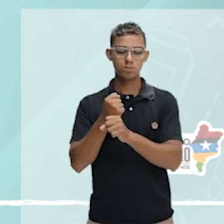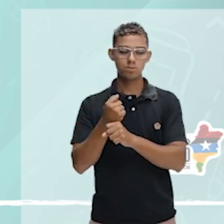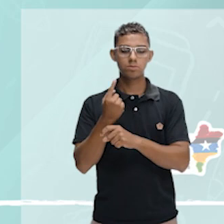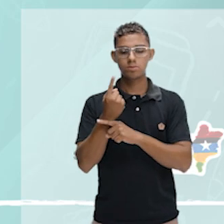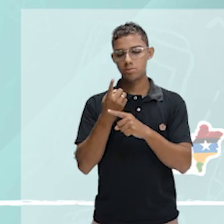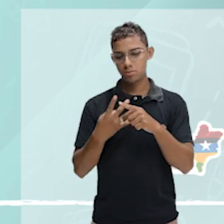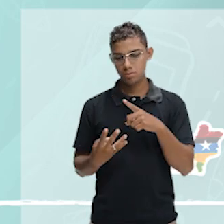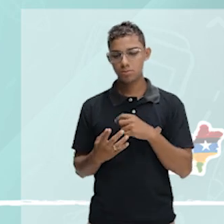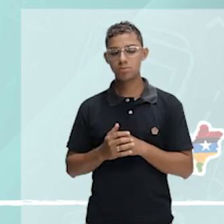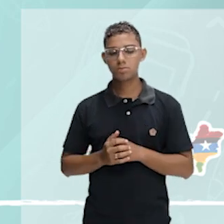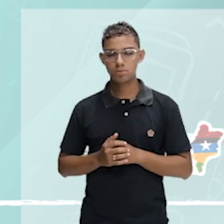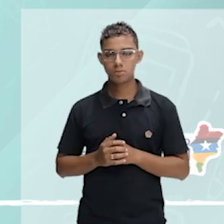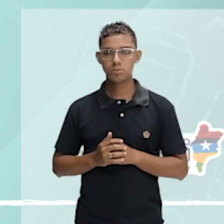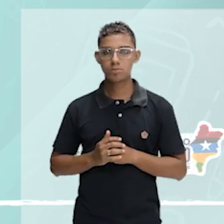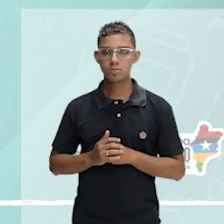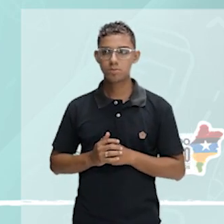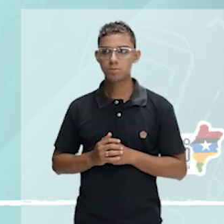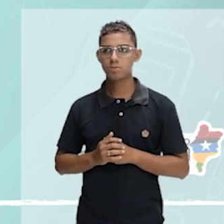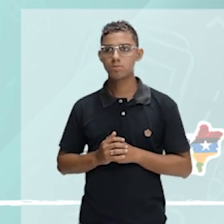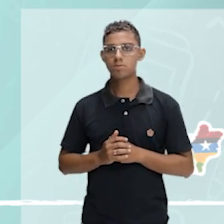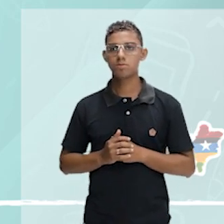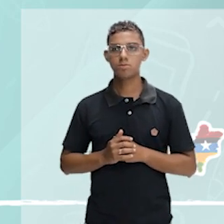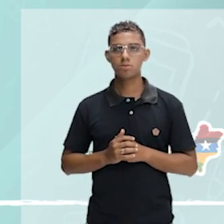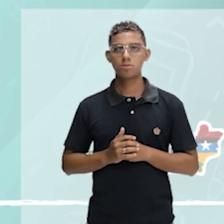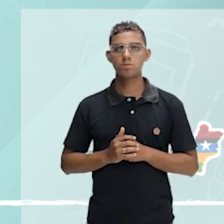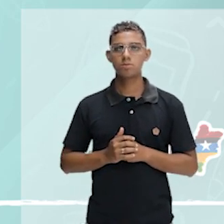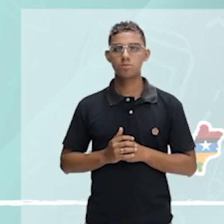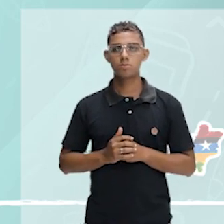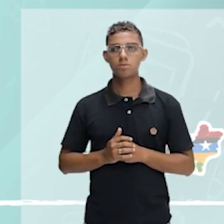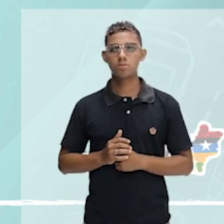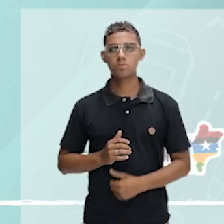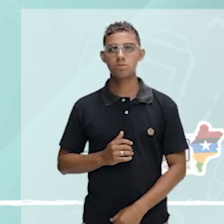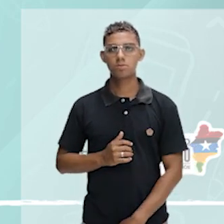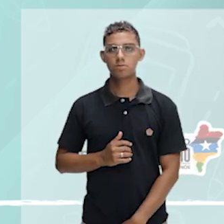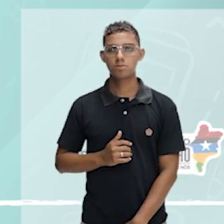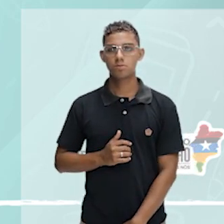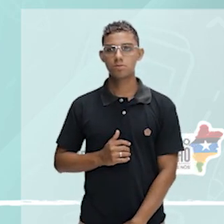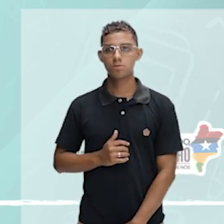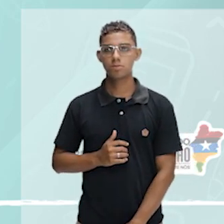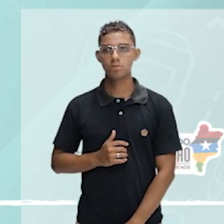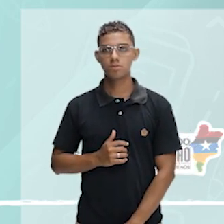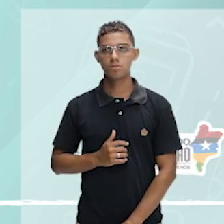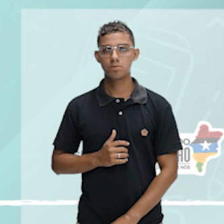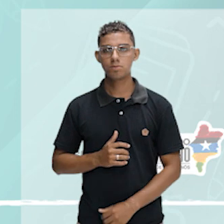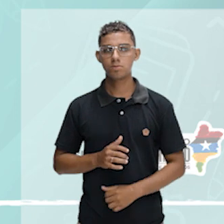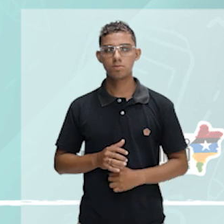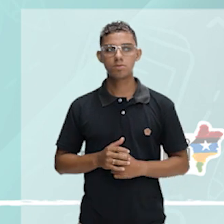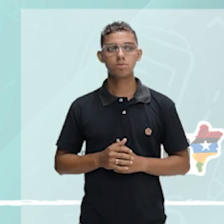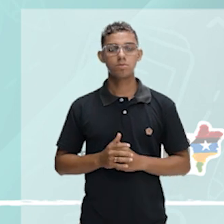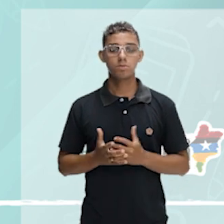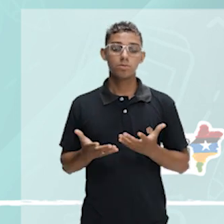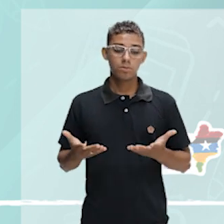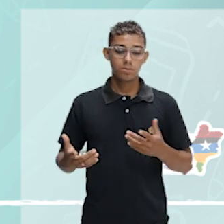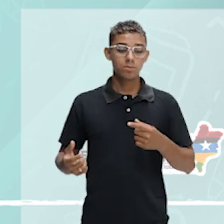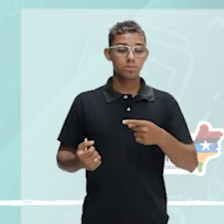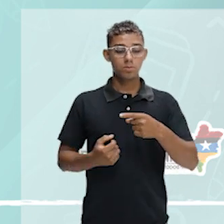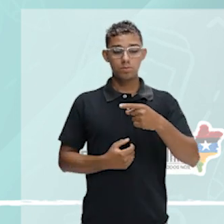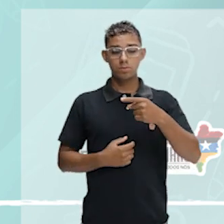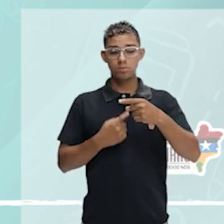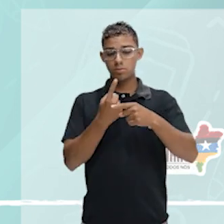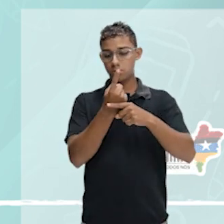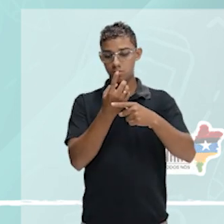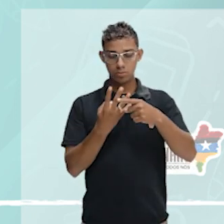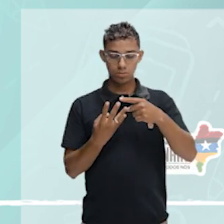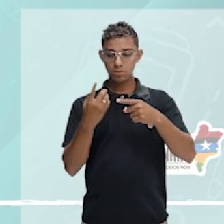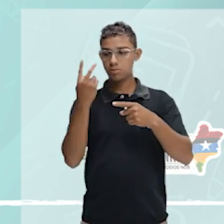um quarto elevado a unidade que vai dar o próprio um quarto por fim nós temos um quarto